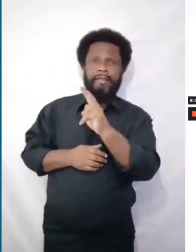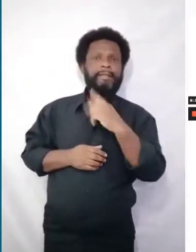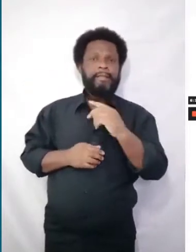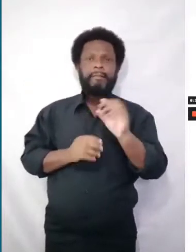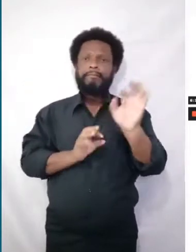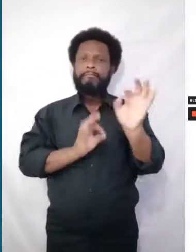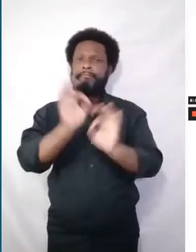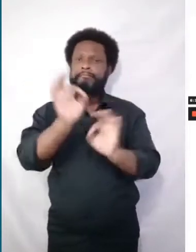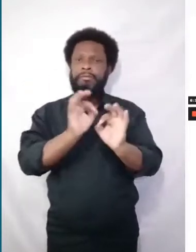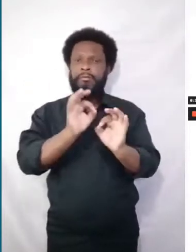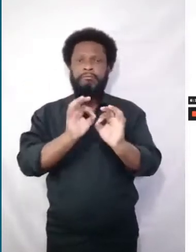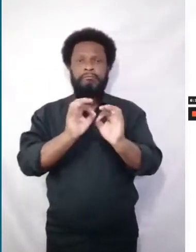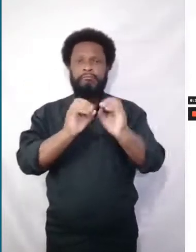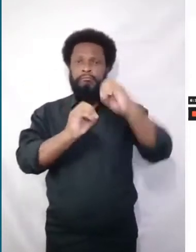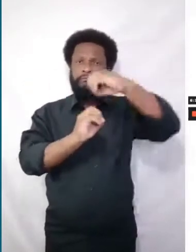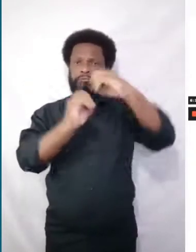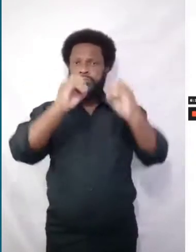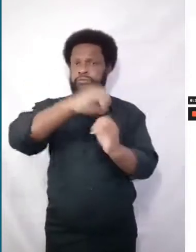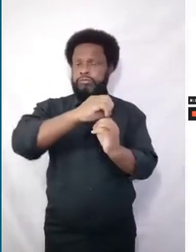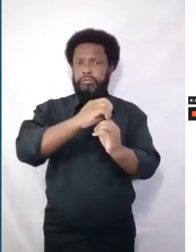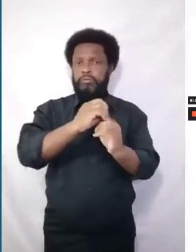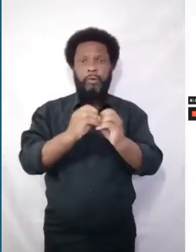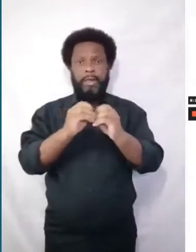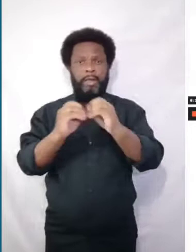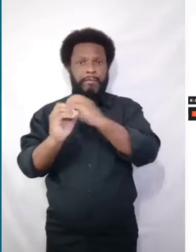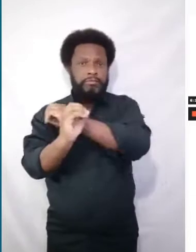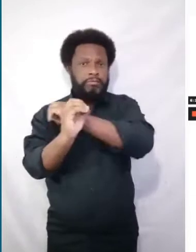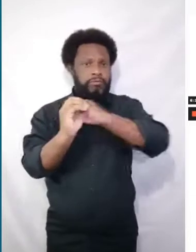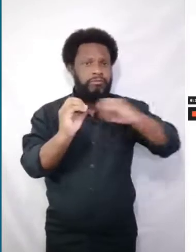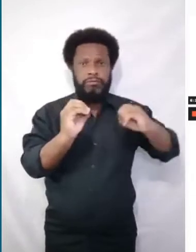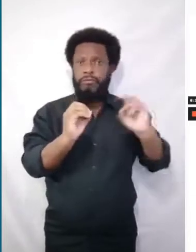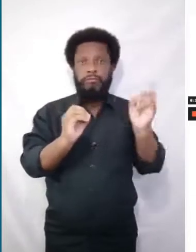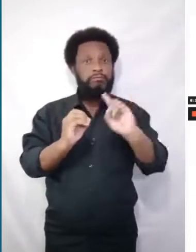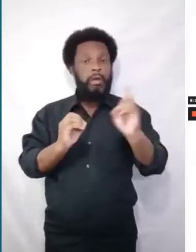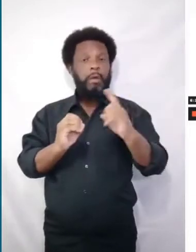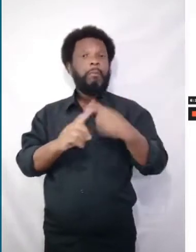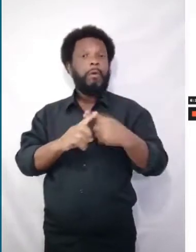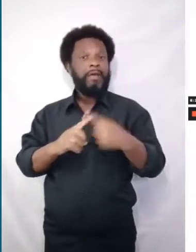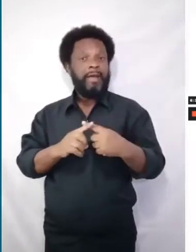eletrônica. Só que essa fórmula eletrônica não